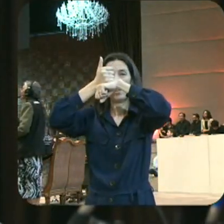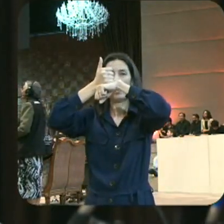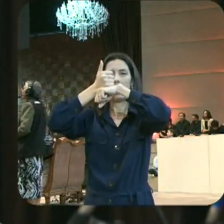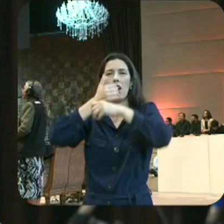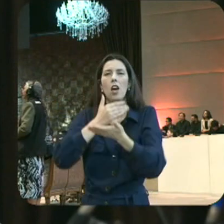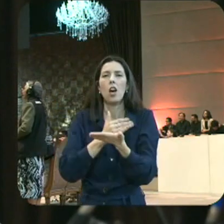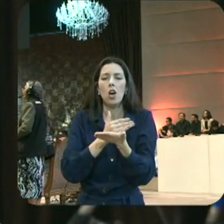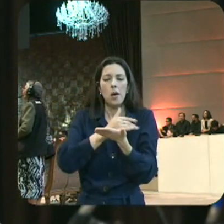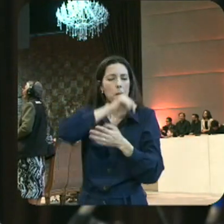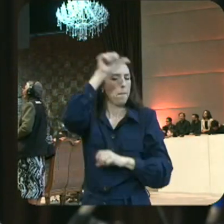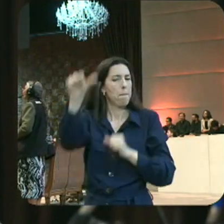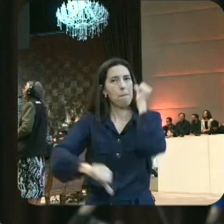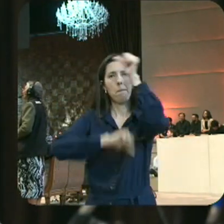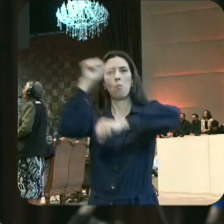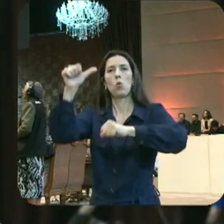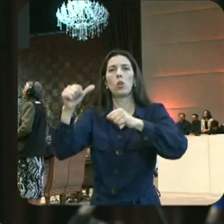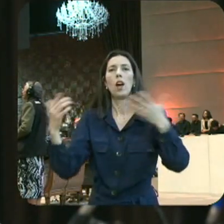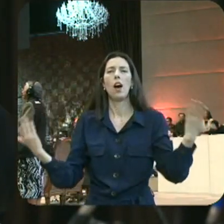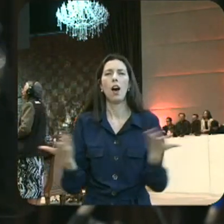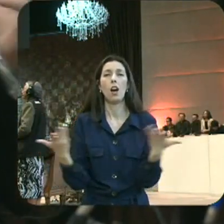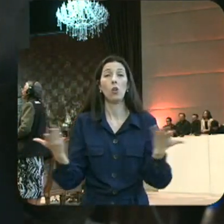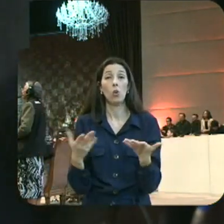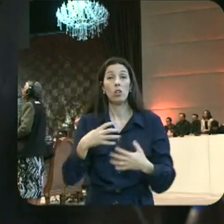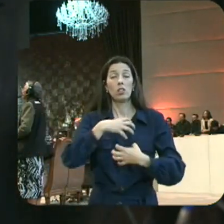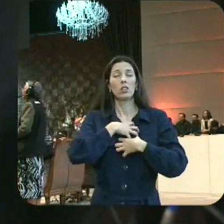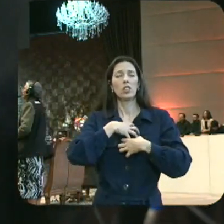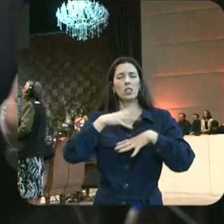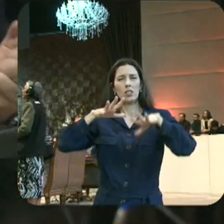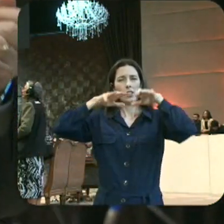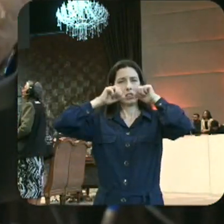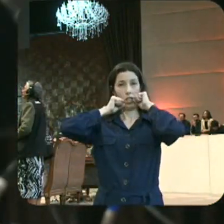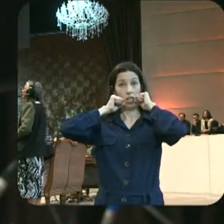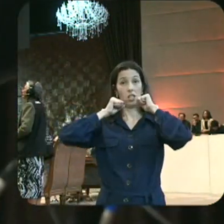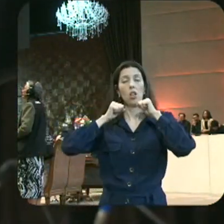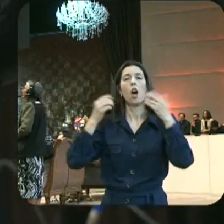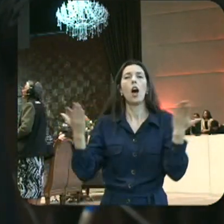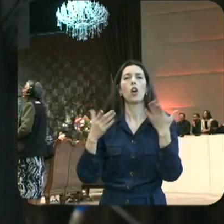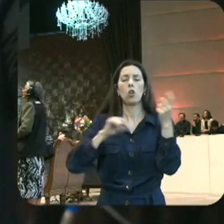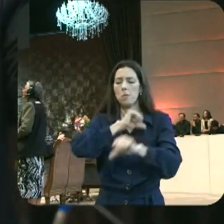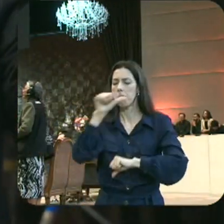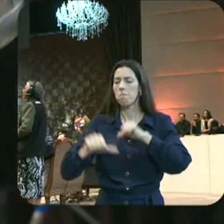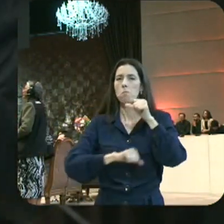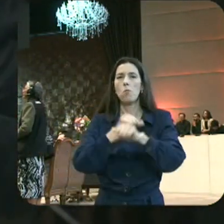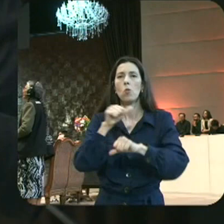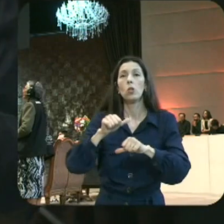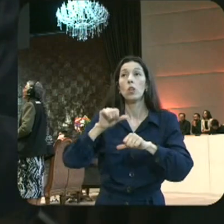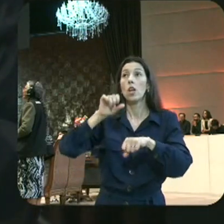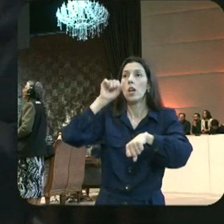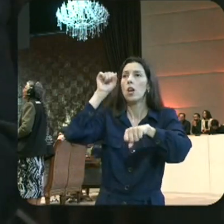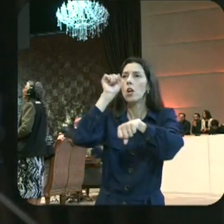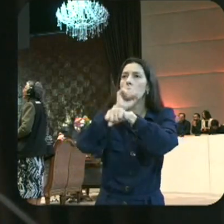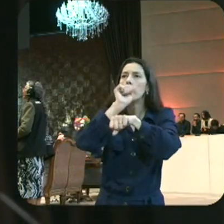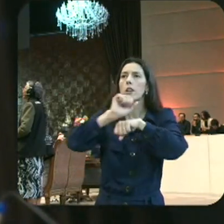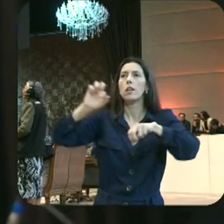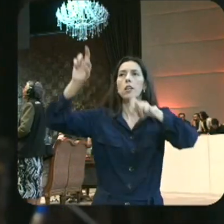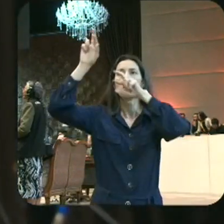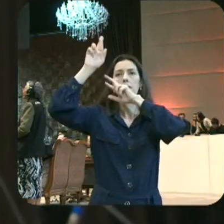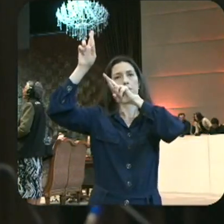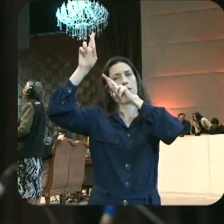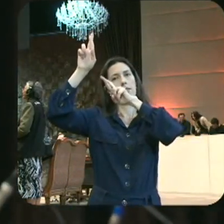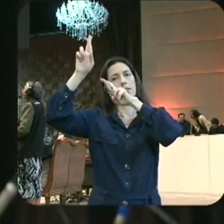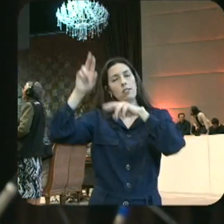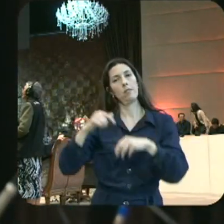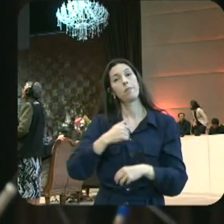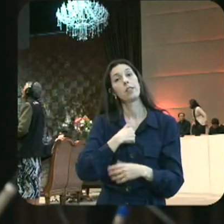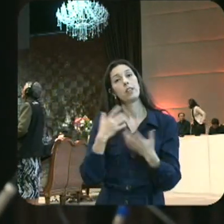da esperança. Então, se você é essa pessoa a quem o Espírito Santo está falando, vai saindo do seu lugar, que eu quero orar por você hoje. E